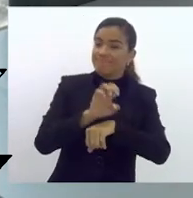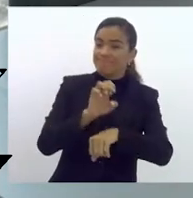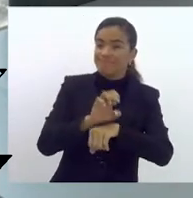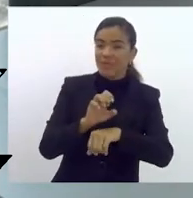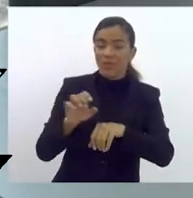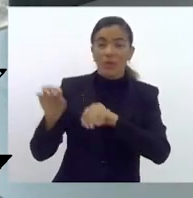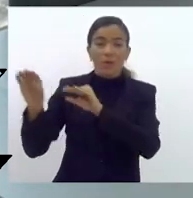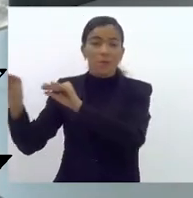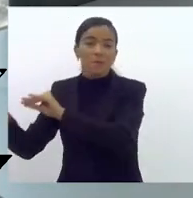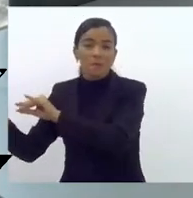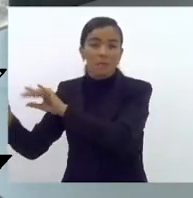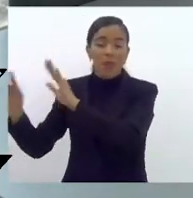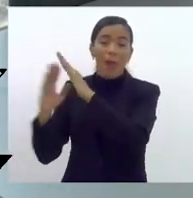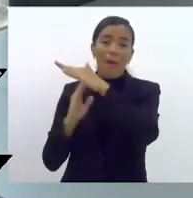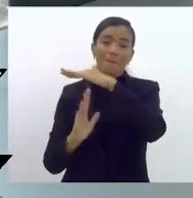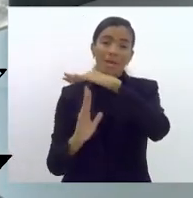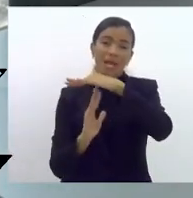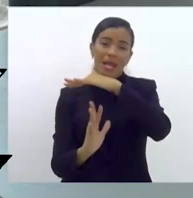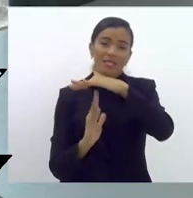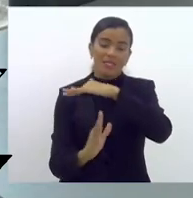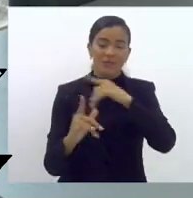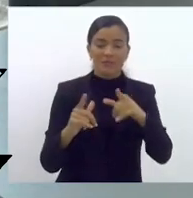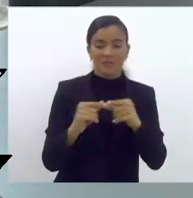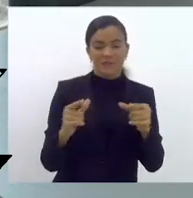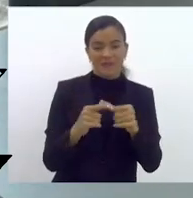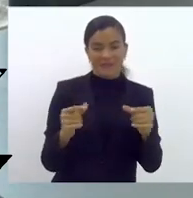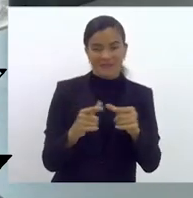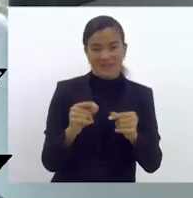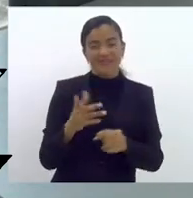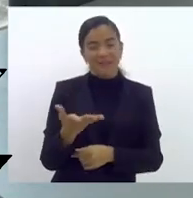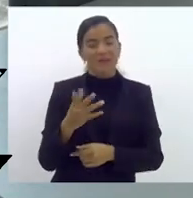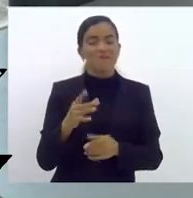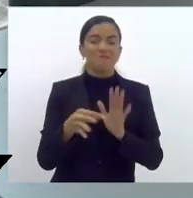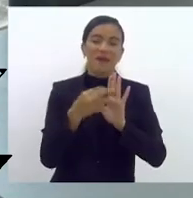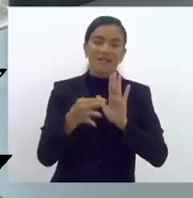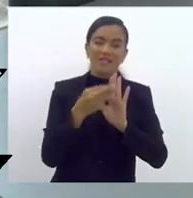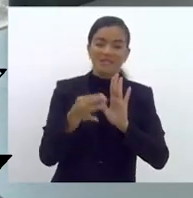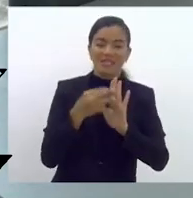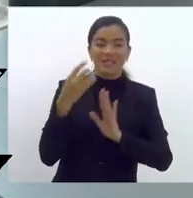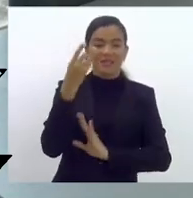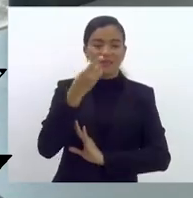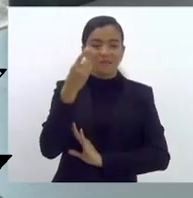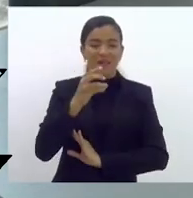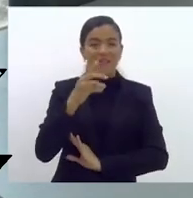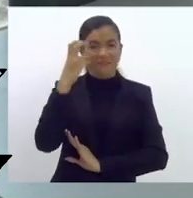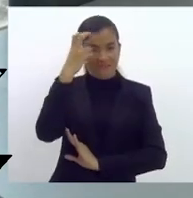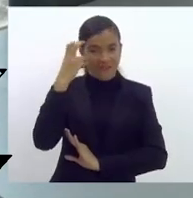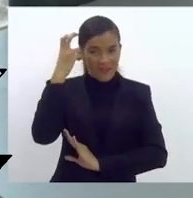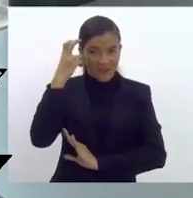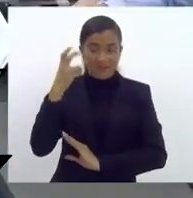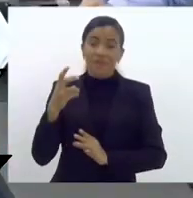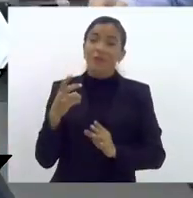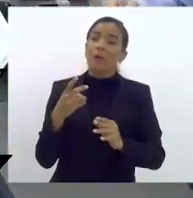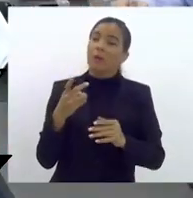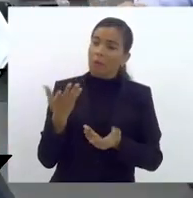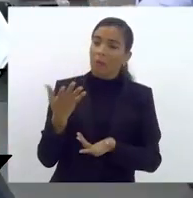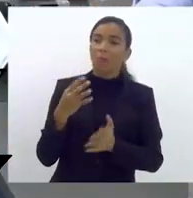imigração japonesa absolutamente militório para parecer deputada Verônica Lima